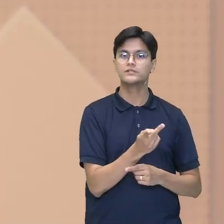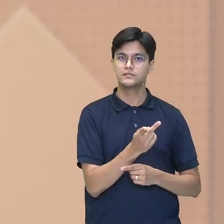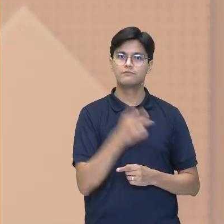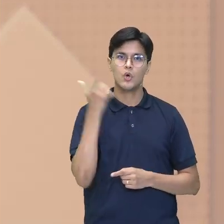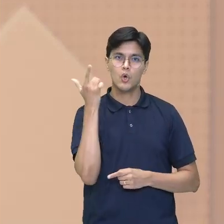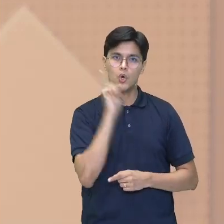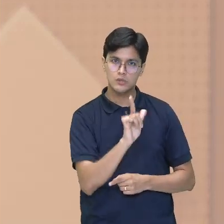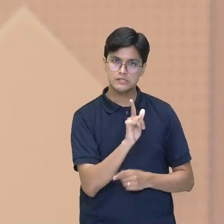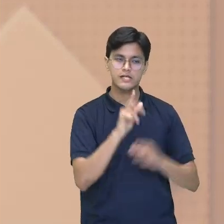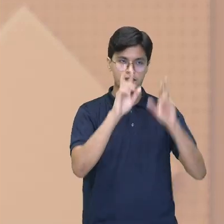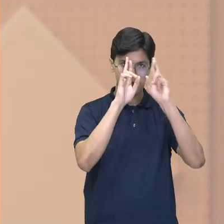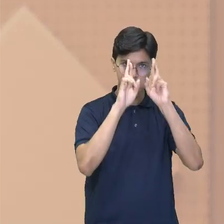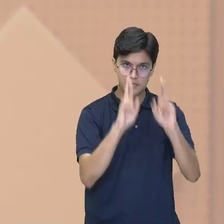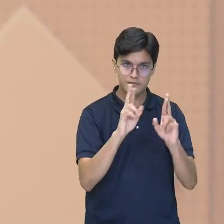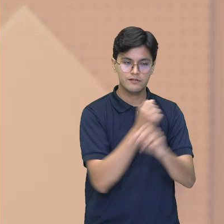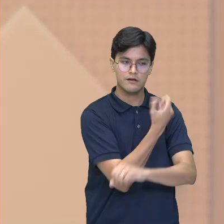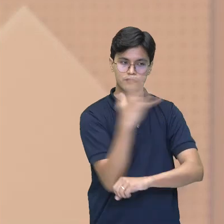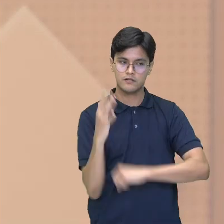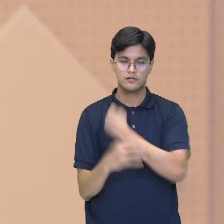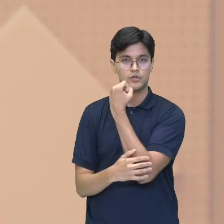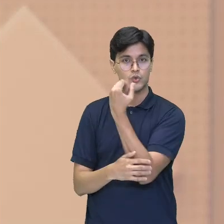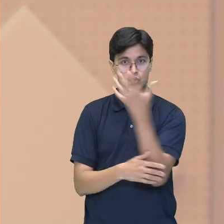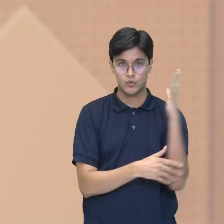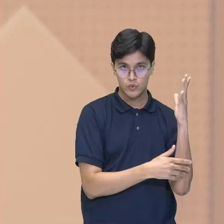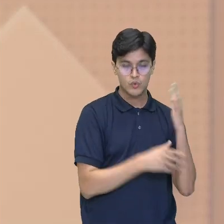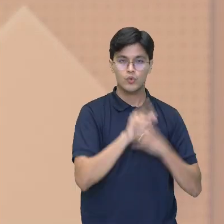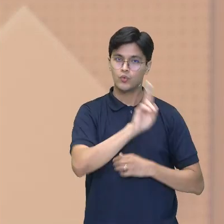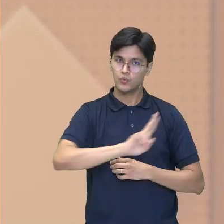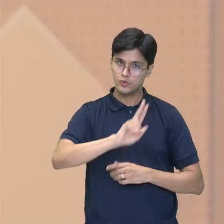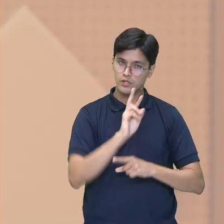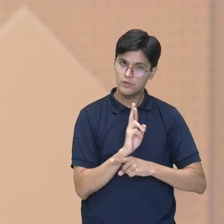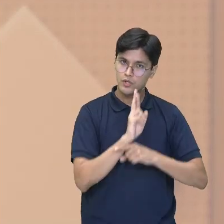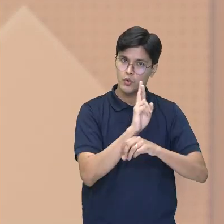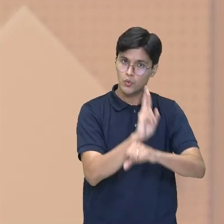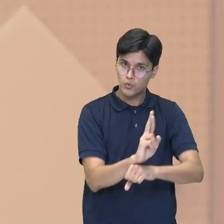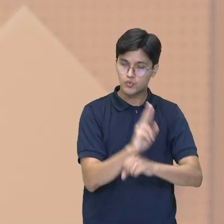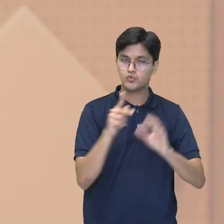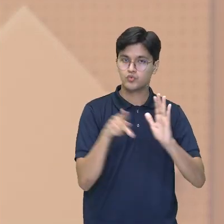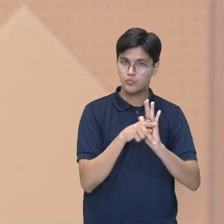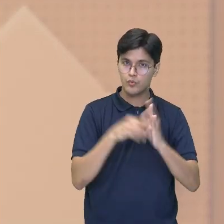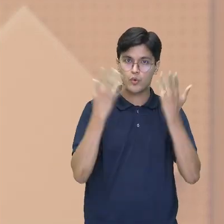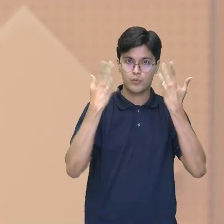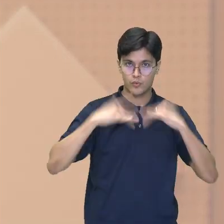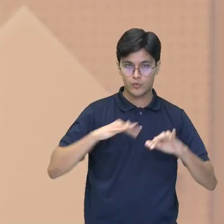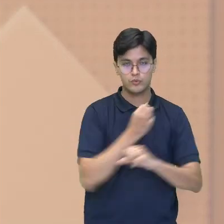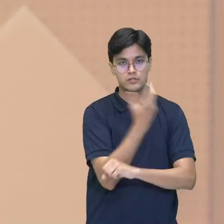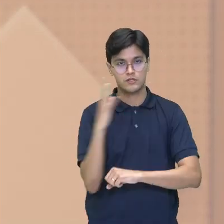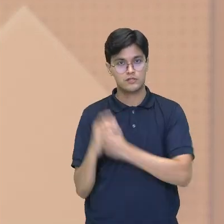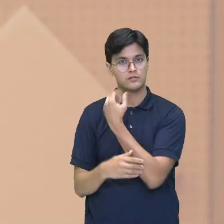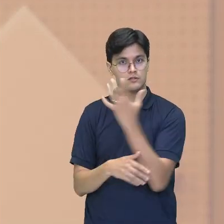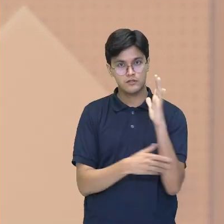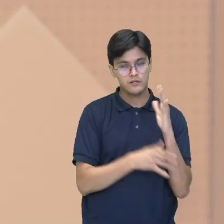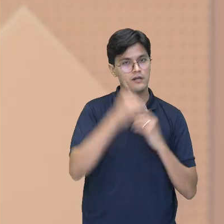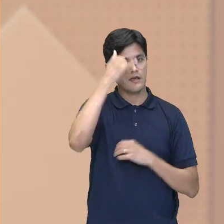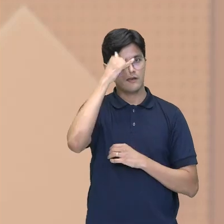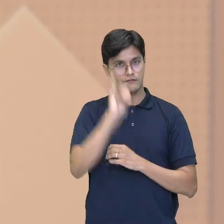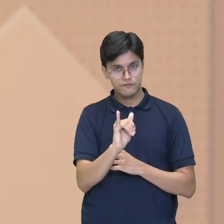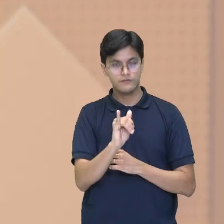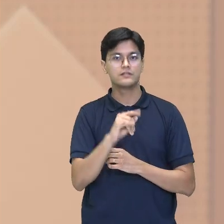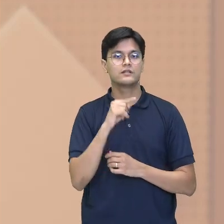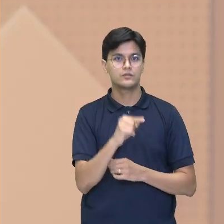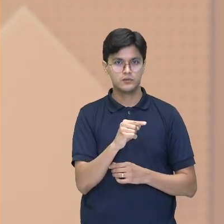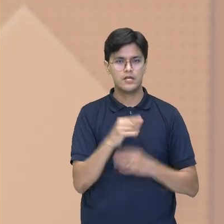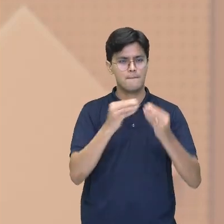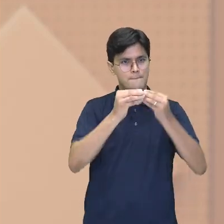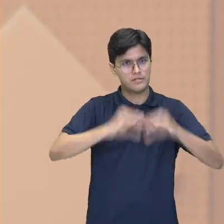natureza, utilizando os recursos que a natureza pode lhe oferecer e, claro, não degradando o meio ambiente. Então,